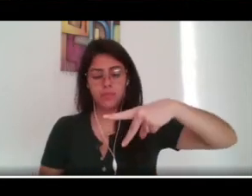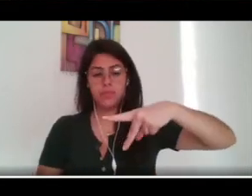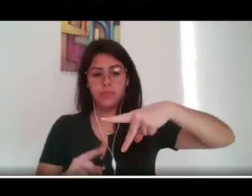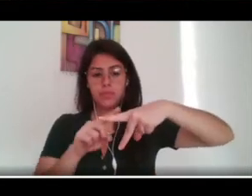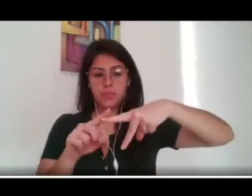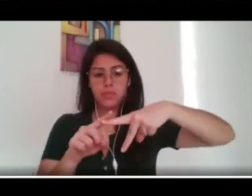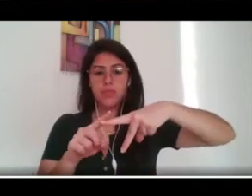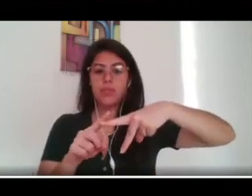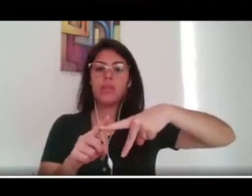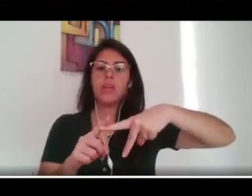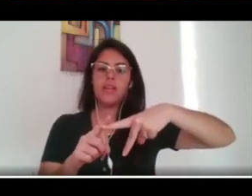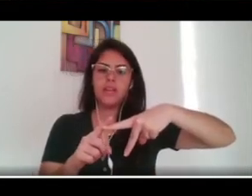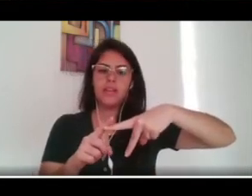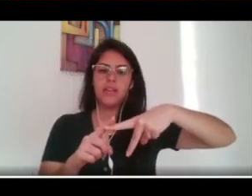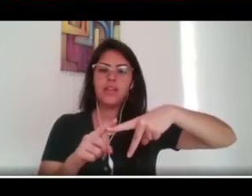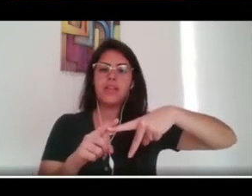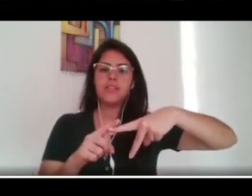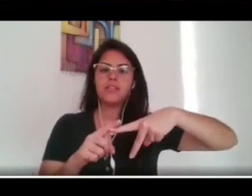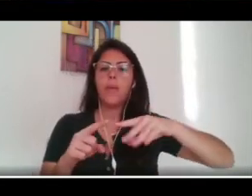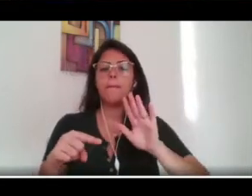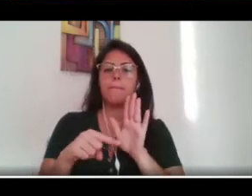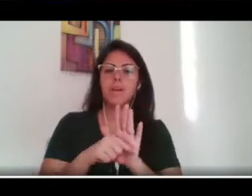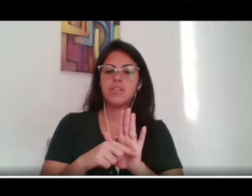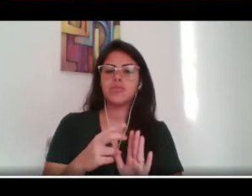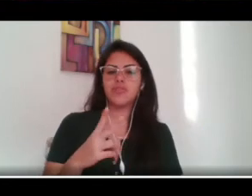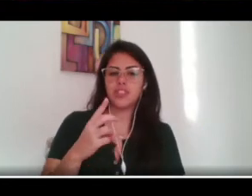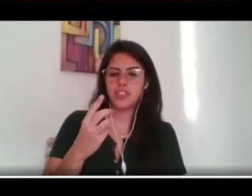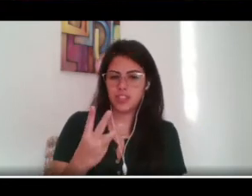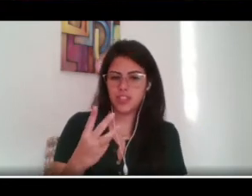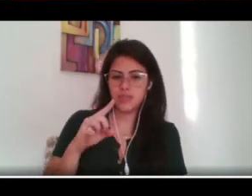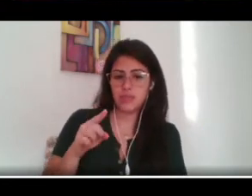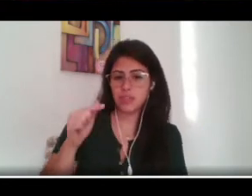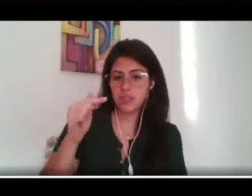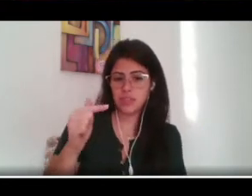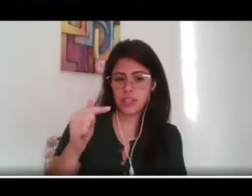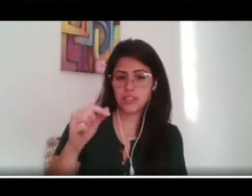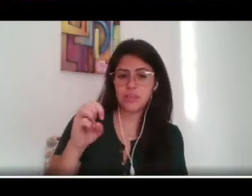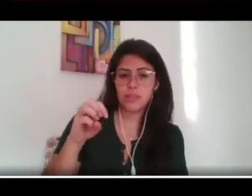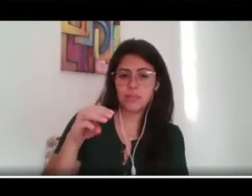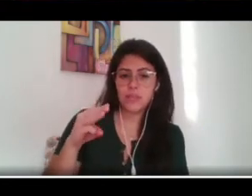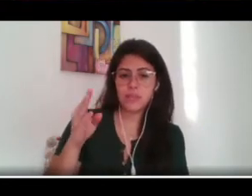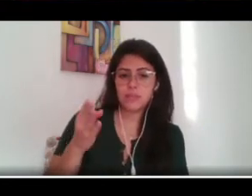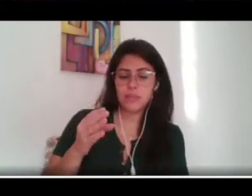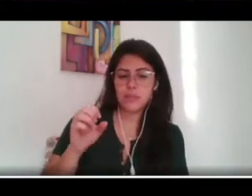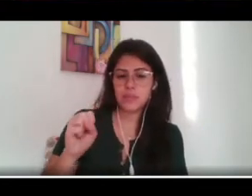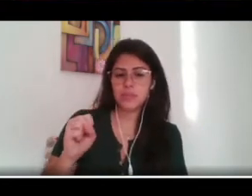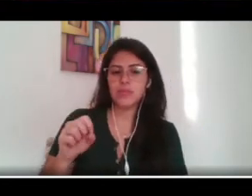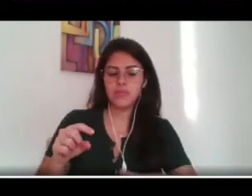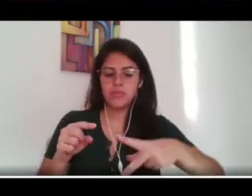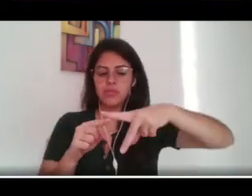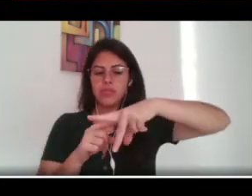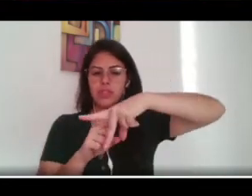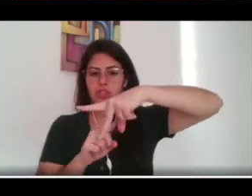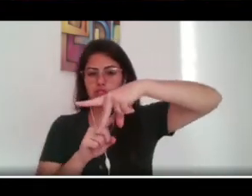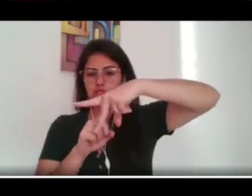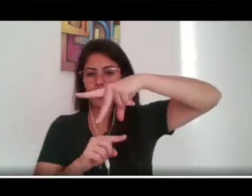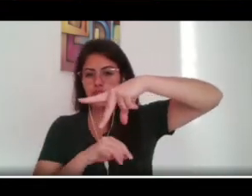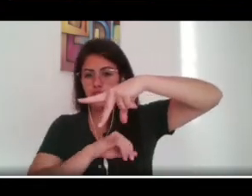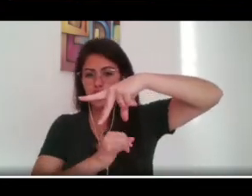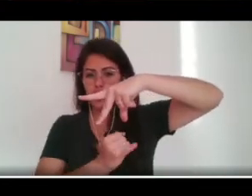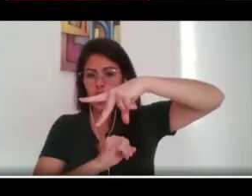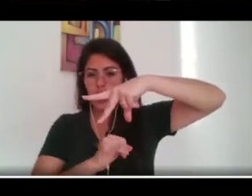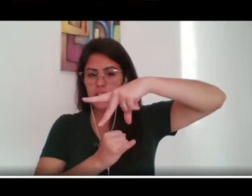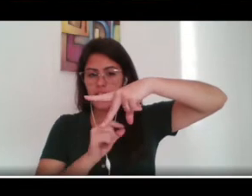metros por segundo na direção J. Na direção vertical, a velocidade tem componente